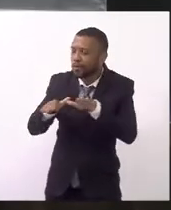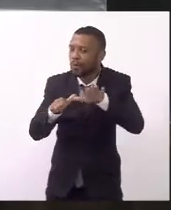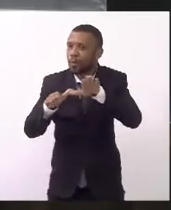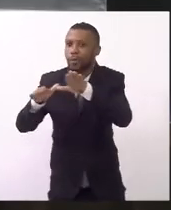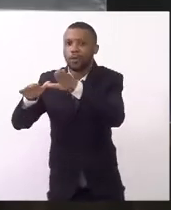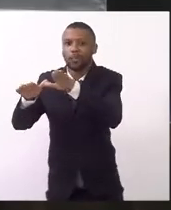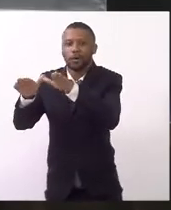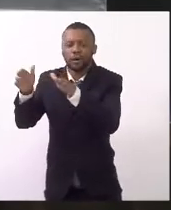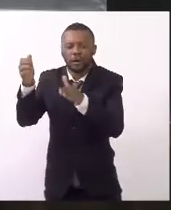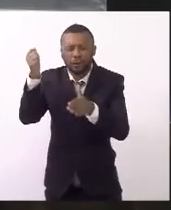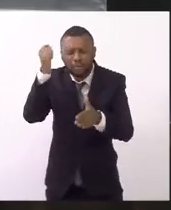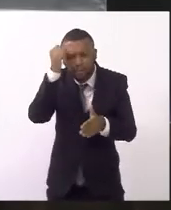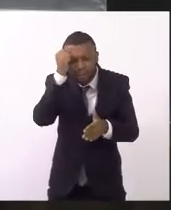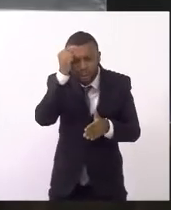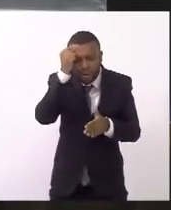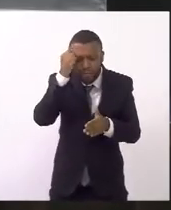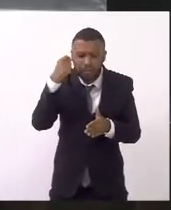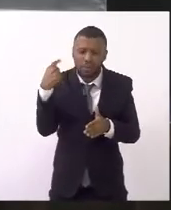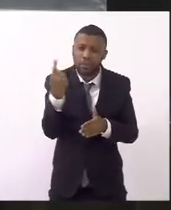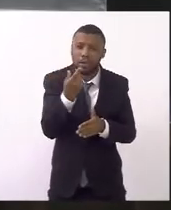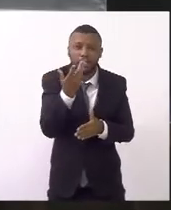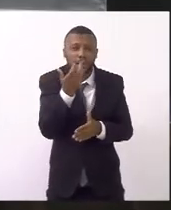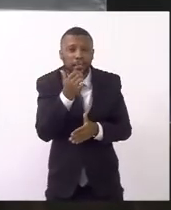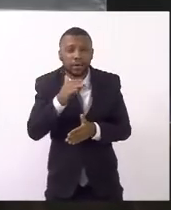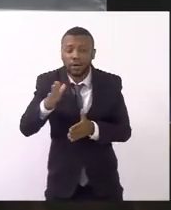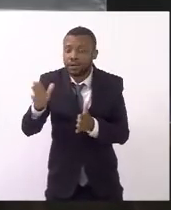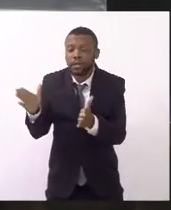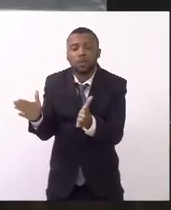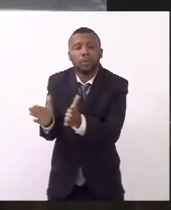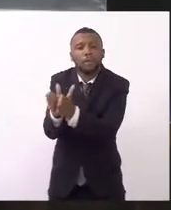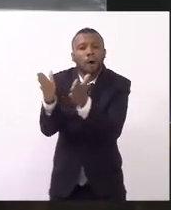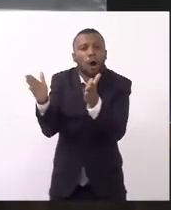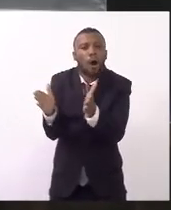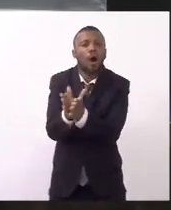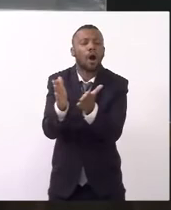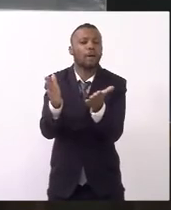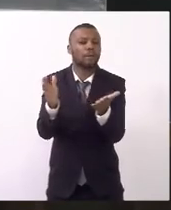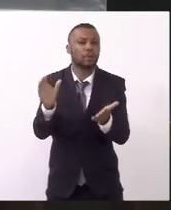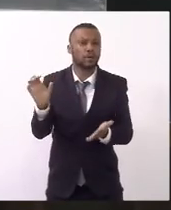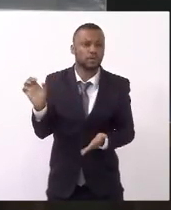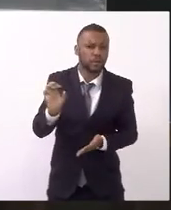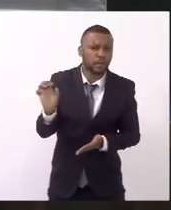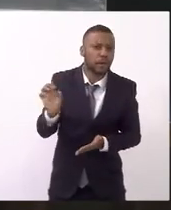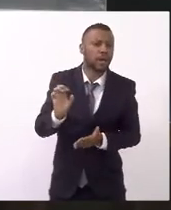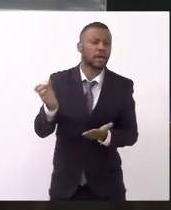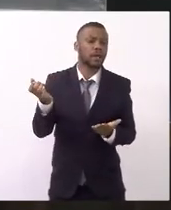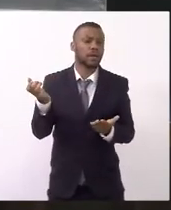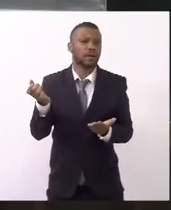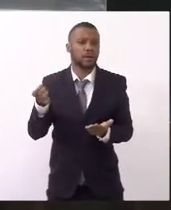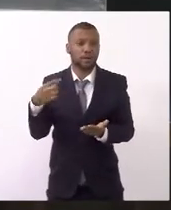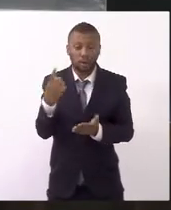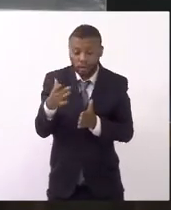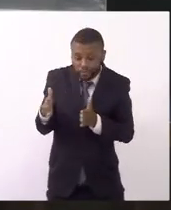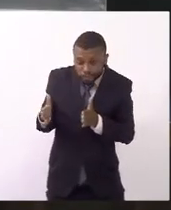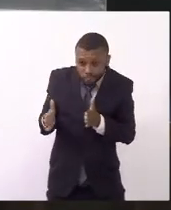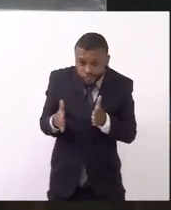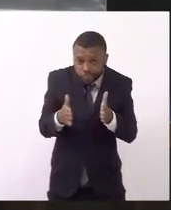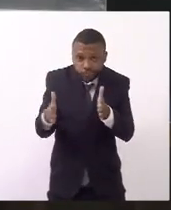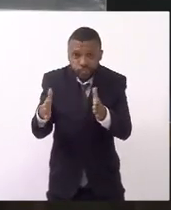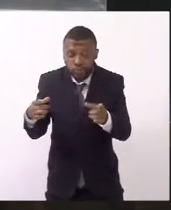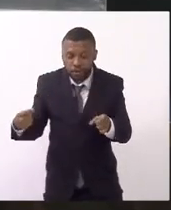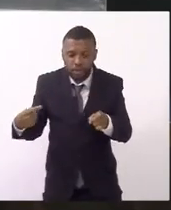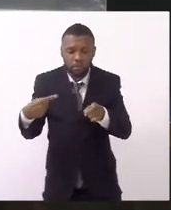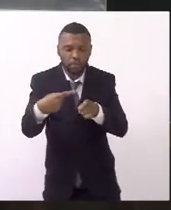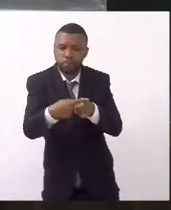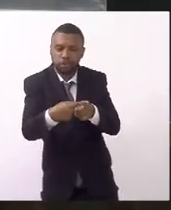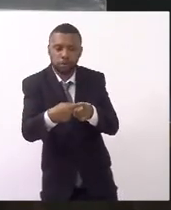nossas crianças no morro e da Periferia dos homens sexuais é a minha estrada Encruzilhada Onde